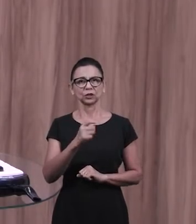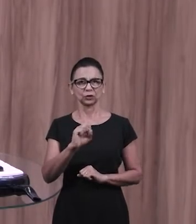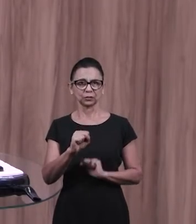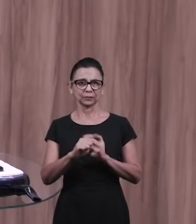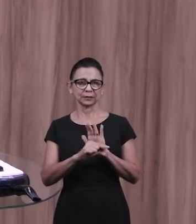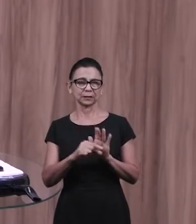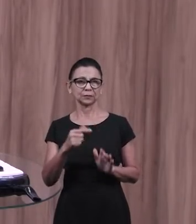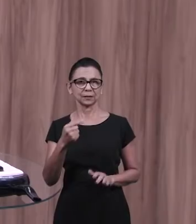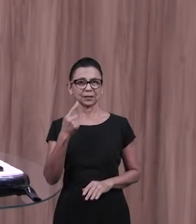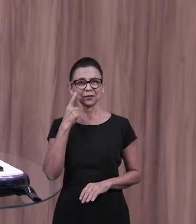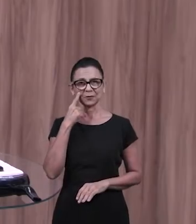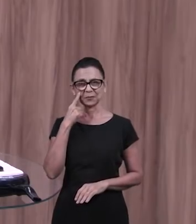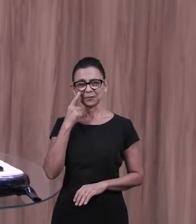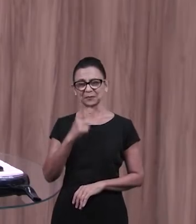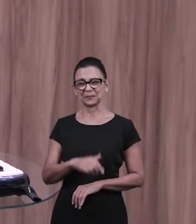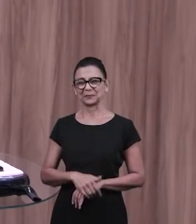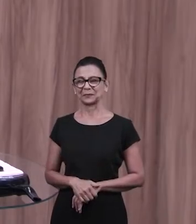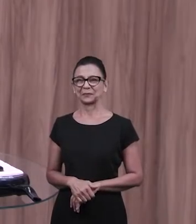com a tia?